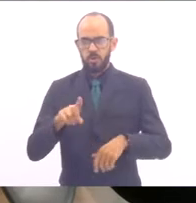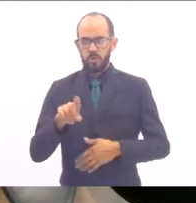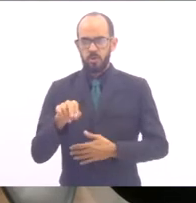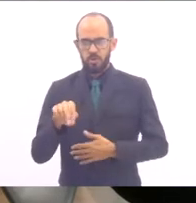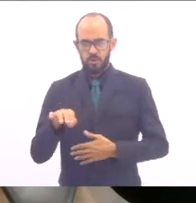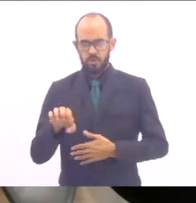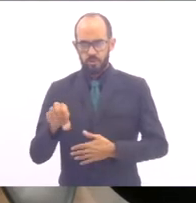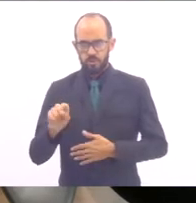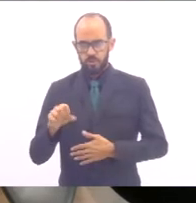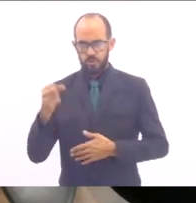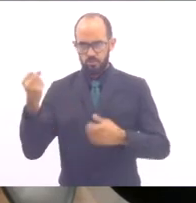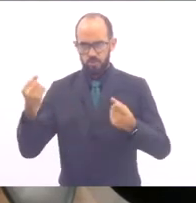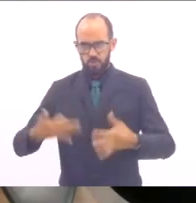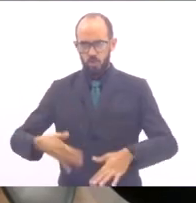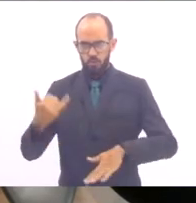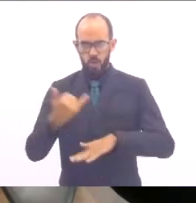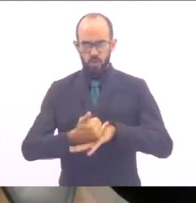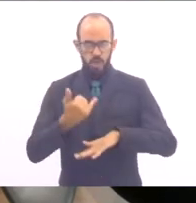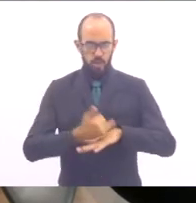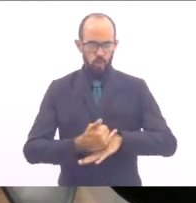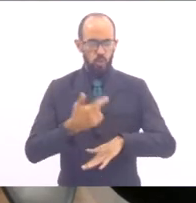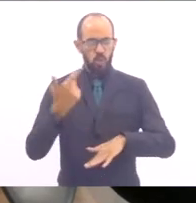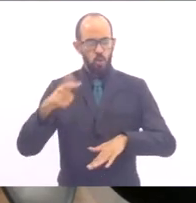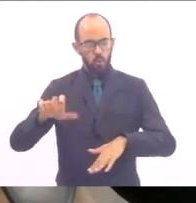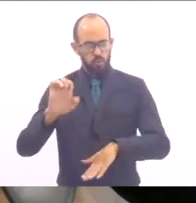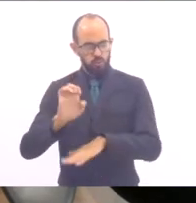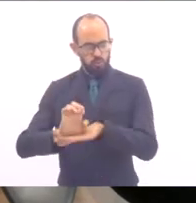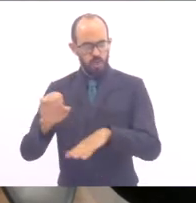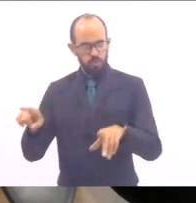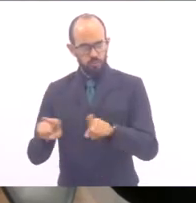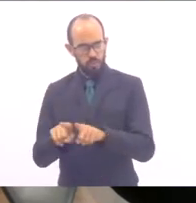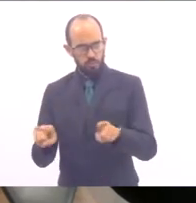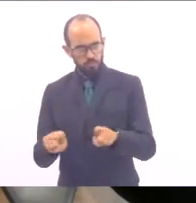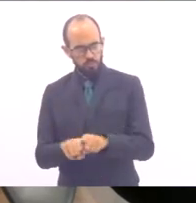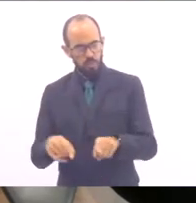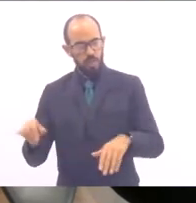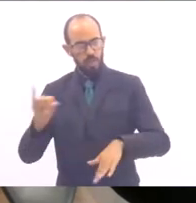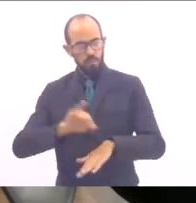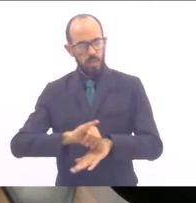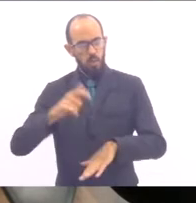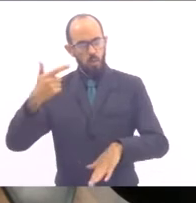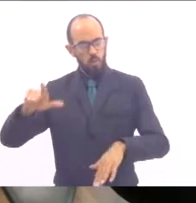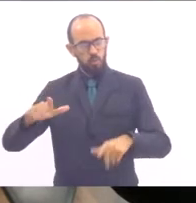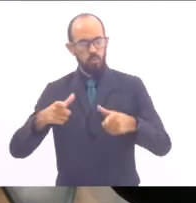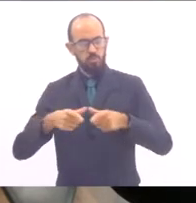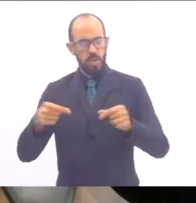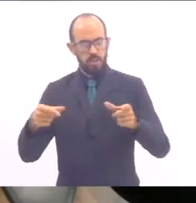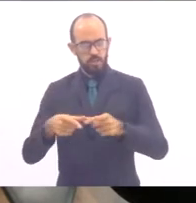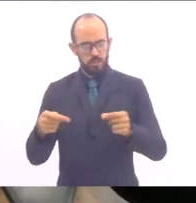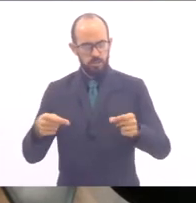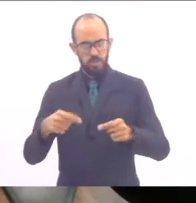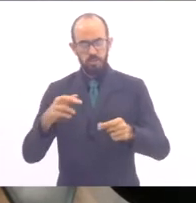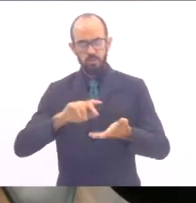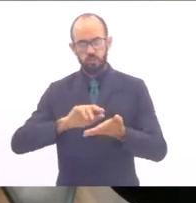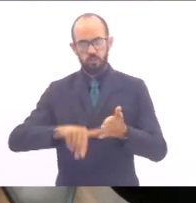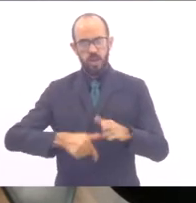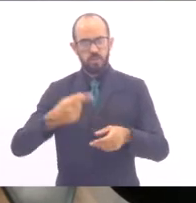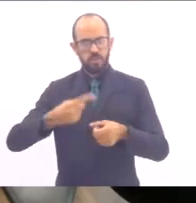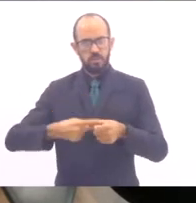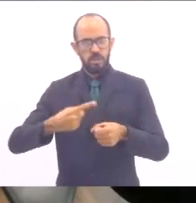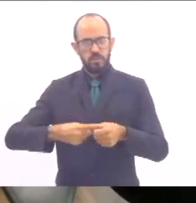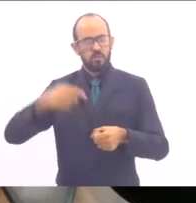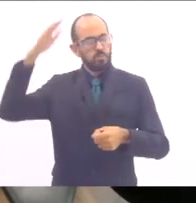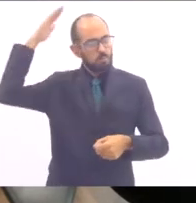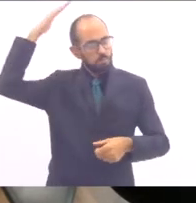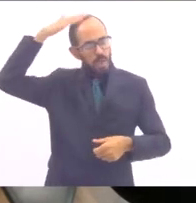falou, em Volta Redonda, em outros estados a gente já tem isso, em outras capitais, Brasília, várias cidades do Paraná e Rio Grande do